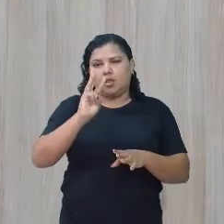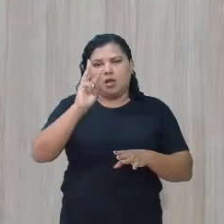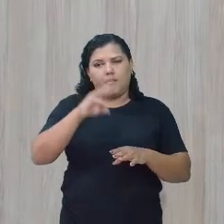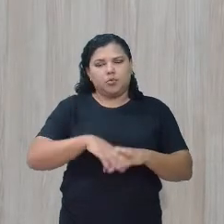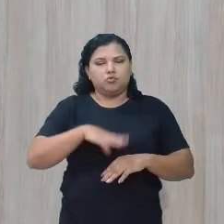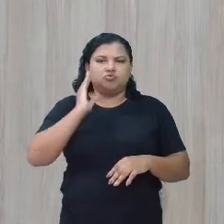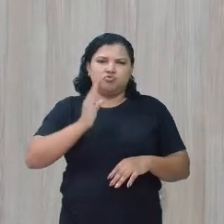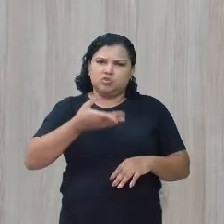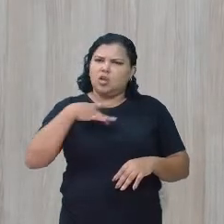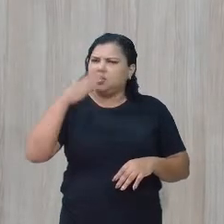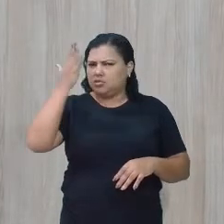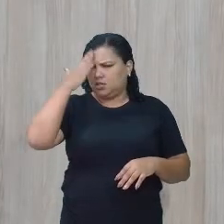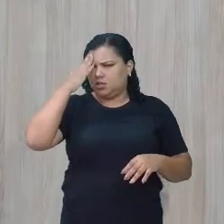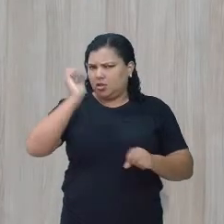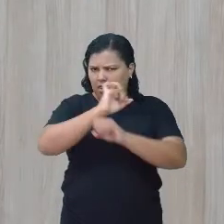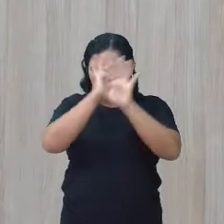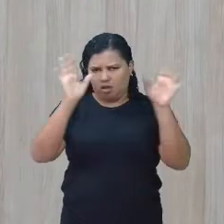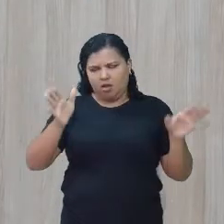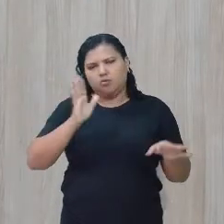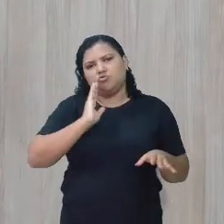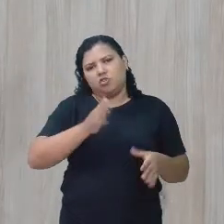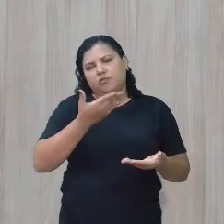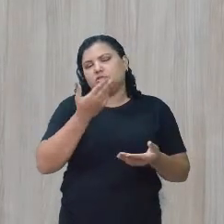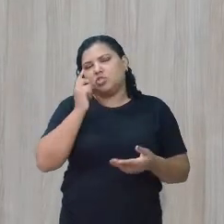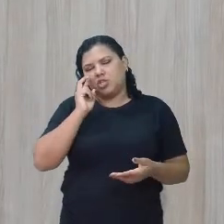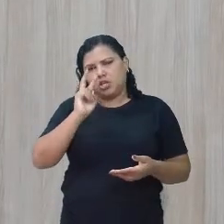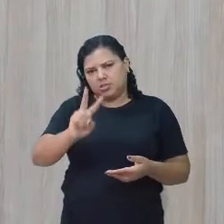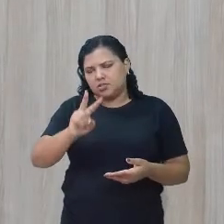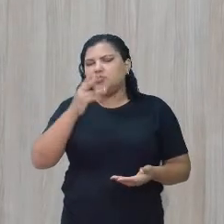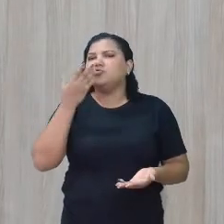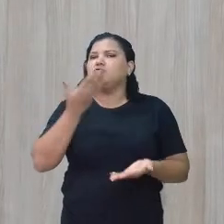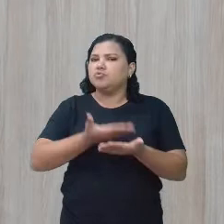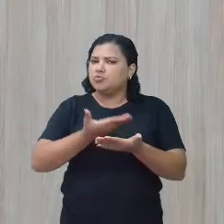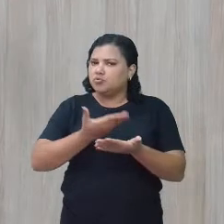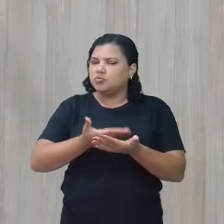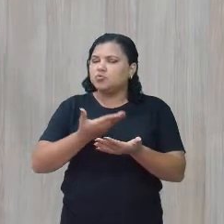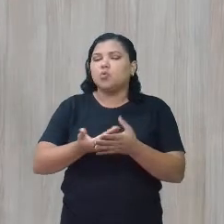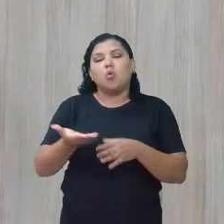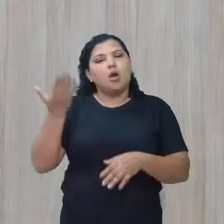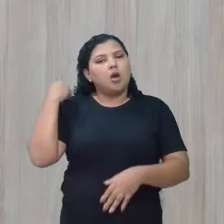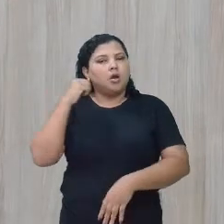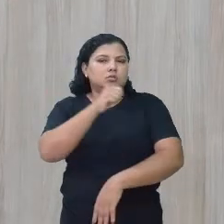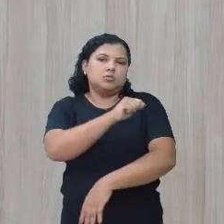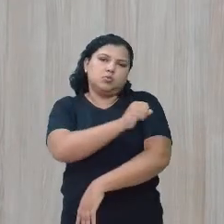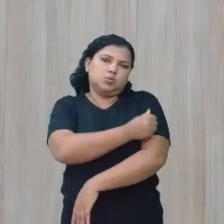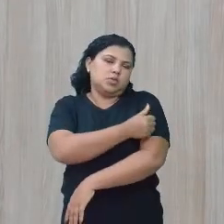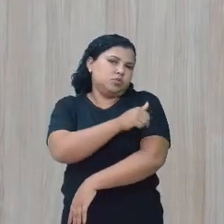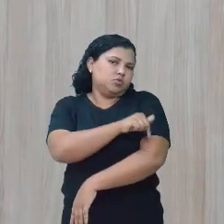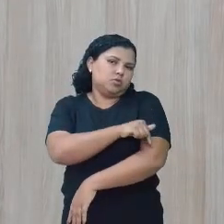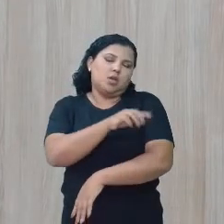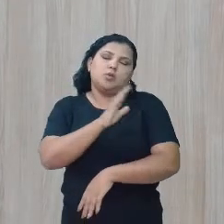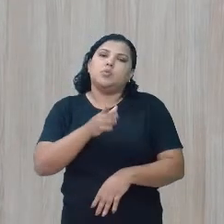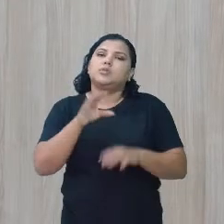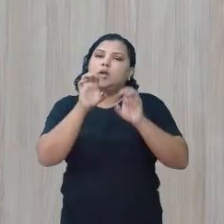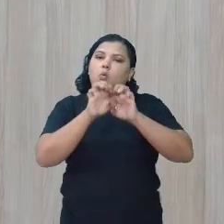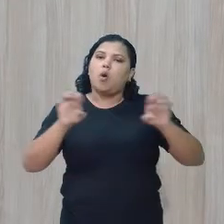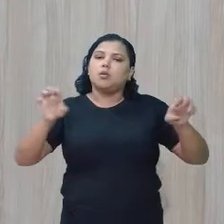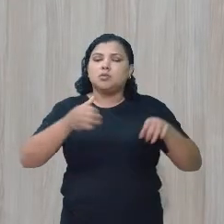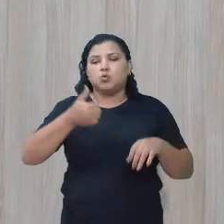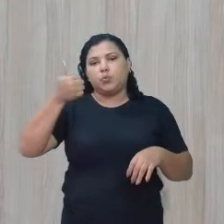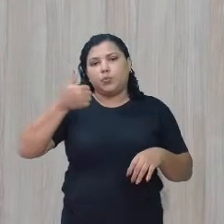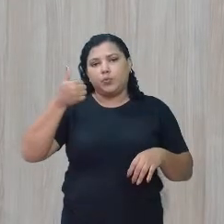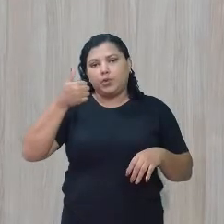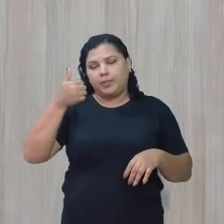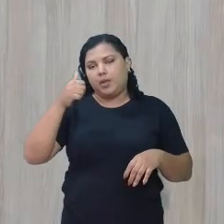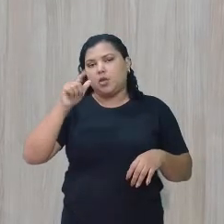aí já é do entendimento de todos, né? Já que vocês já viram aí em séries anteriores a questão de equação do primeiro grau.